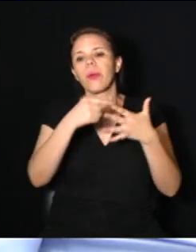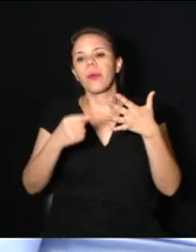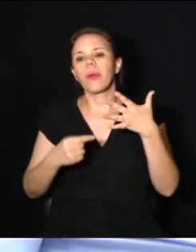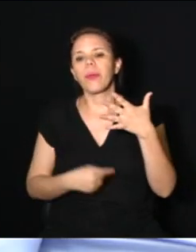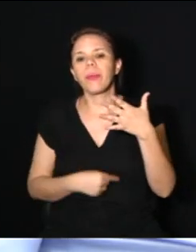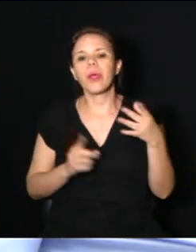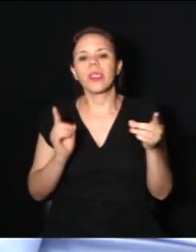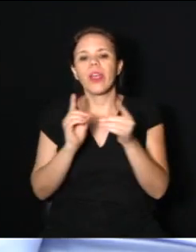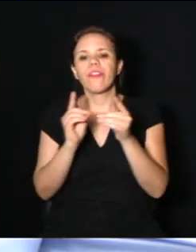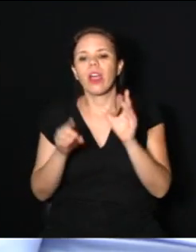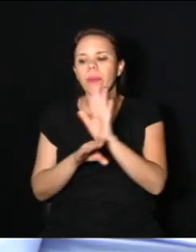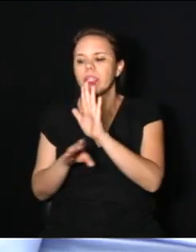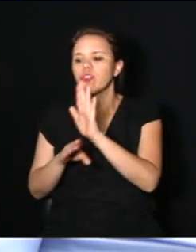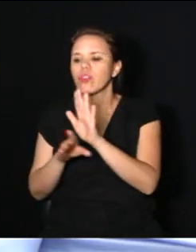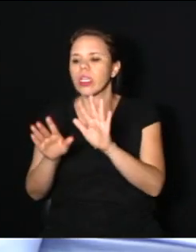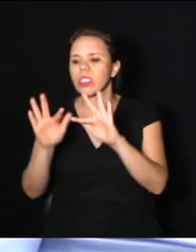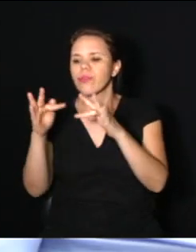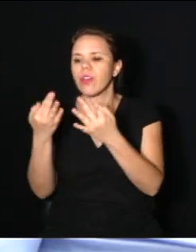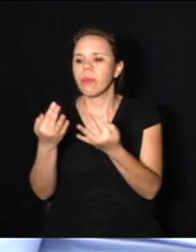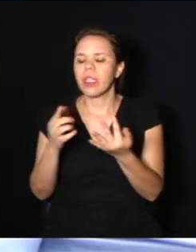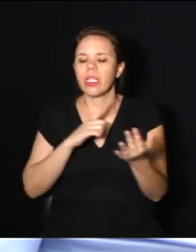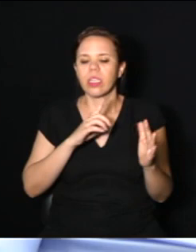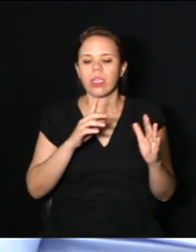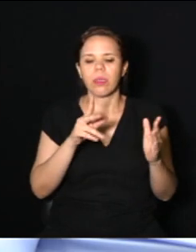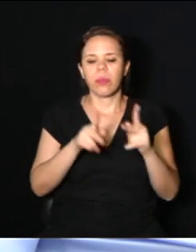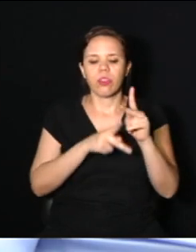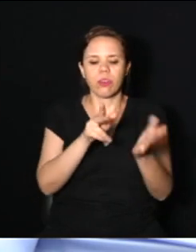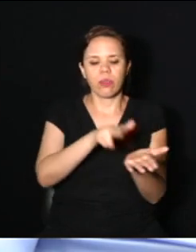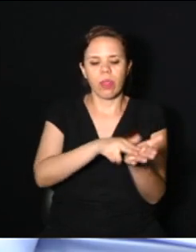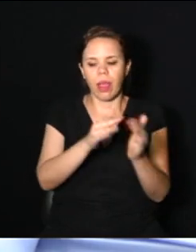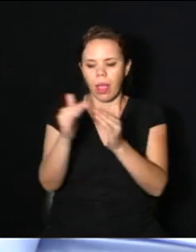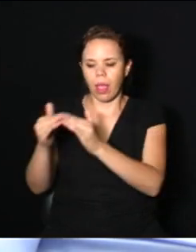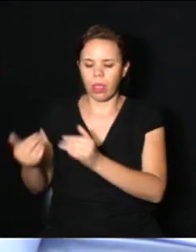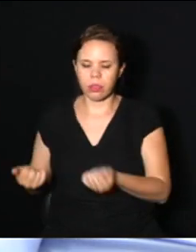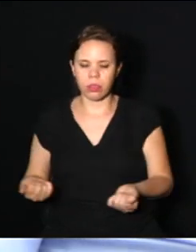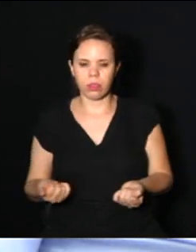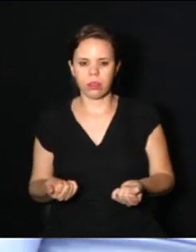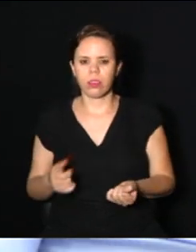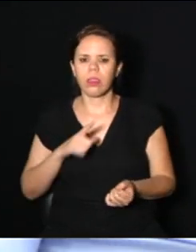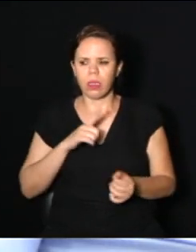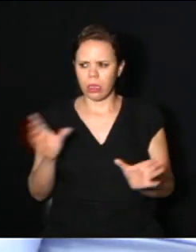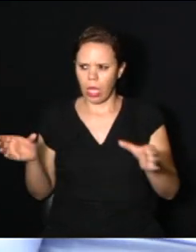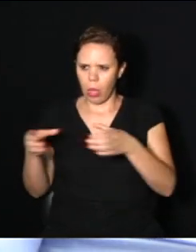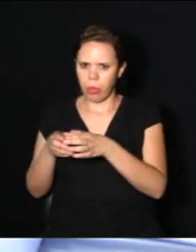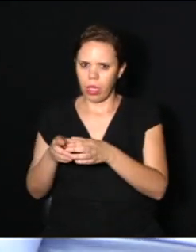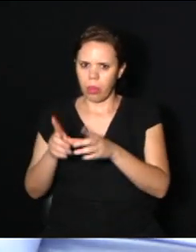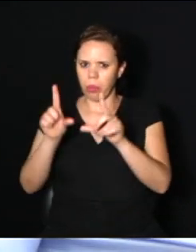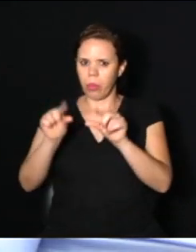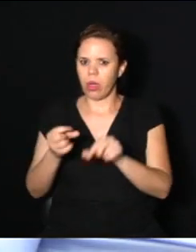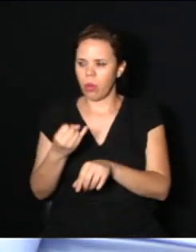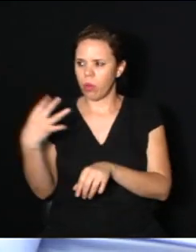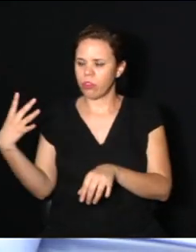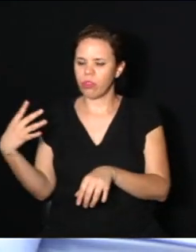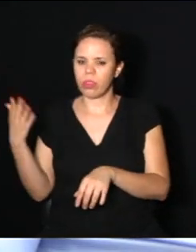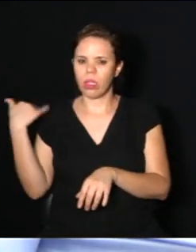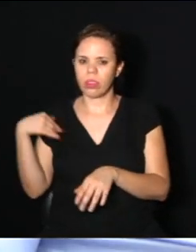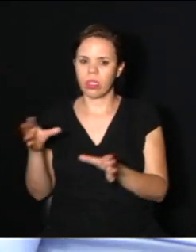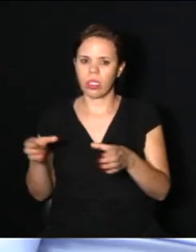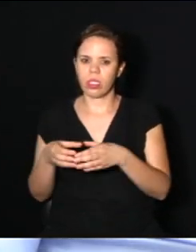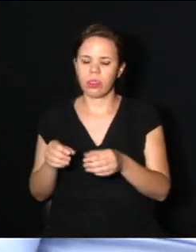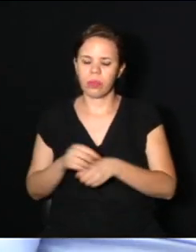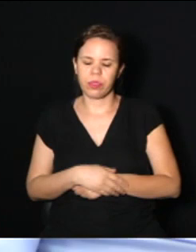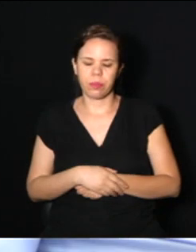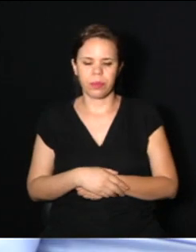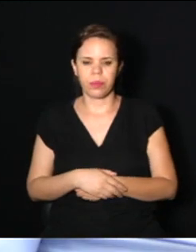né, que estabelece uma equipe menor do que a equipe atual